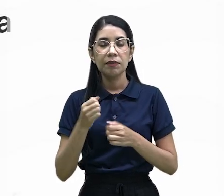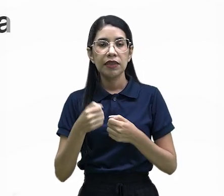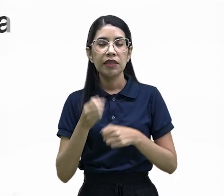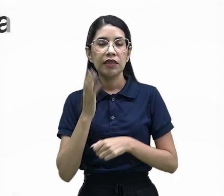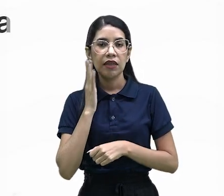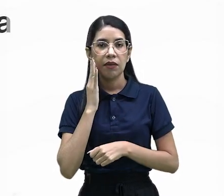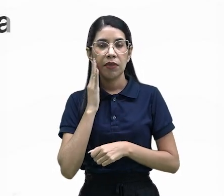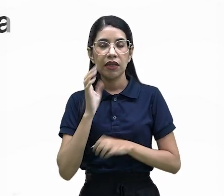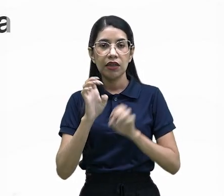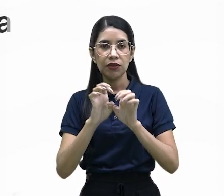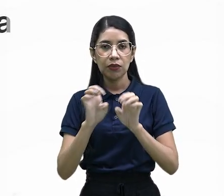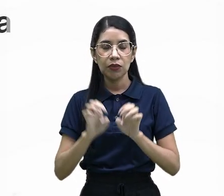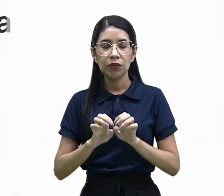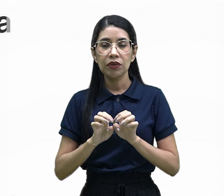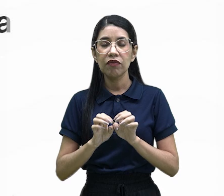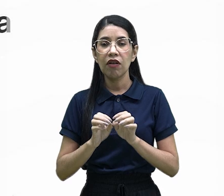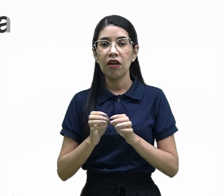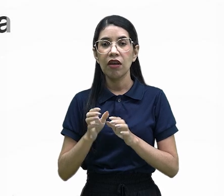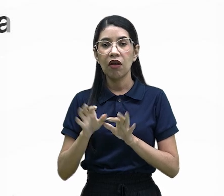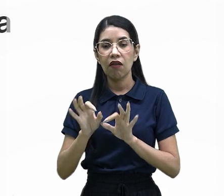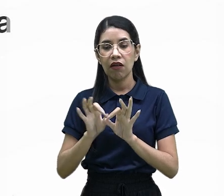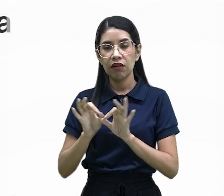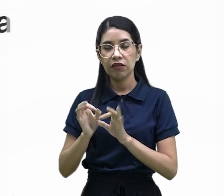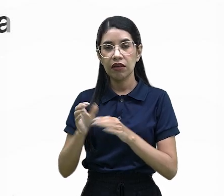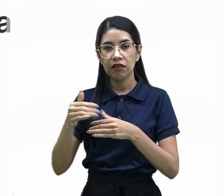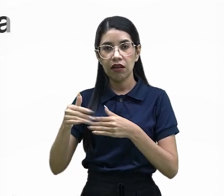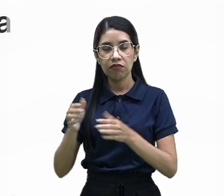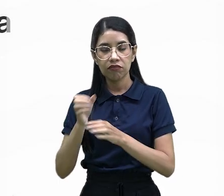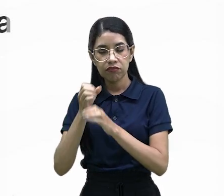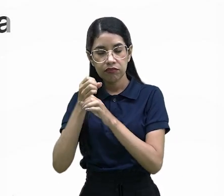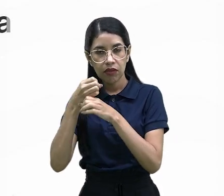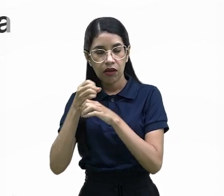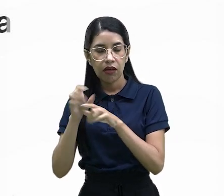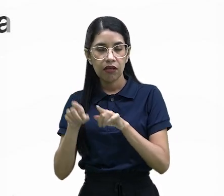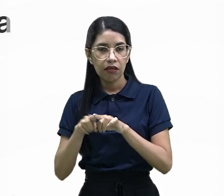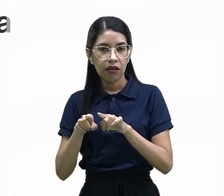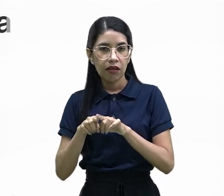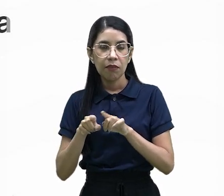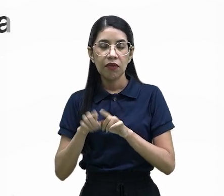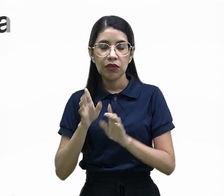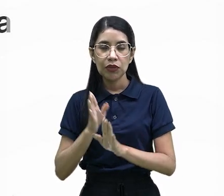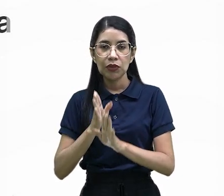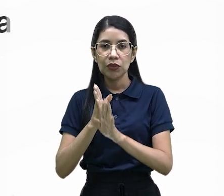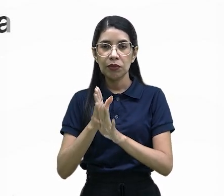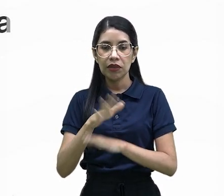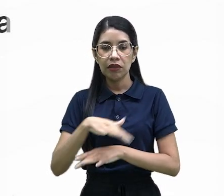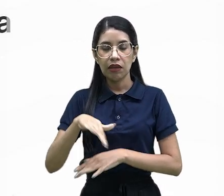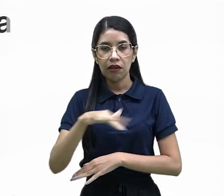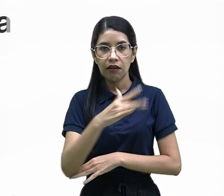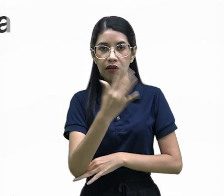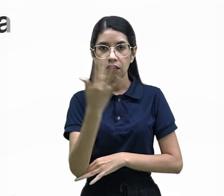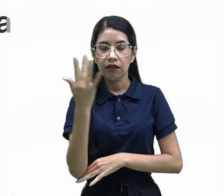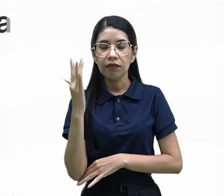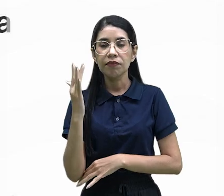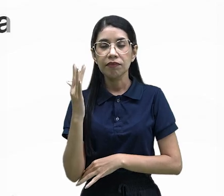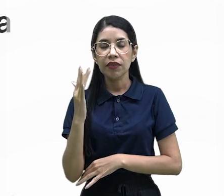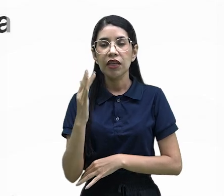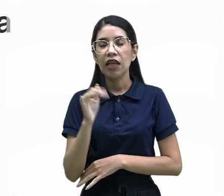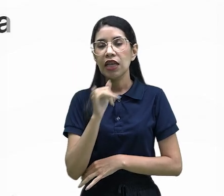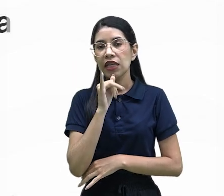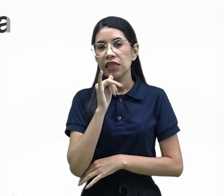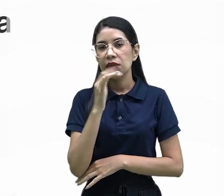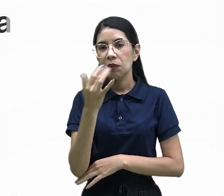aquela estrutura que foi pensada em laboratório, por exemplo, ou então foi descoberta na natureza, né? Através de uma